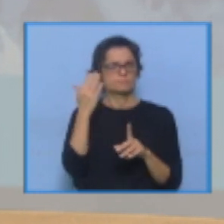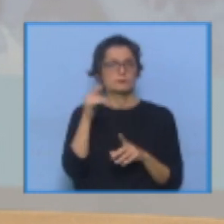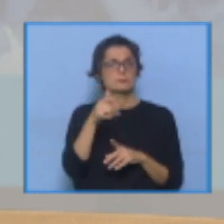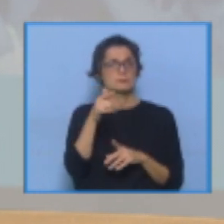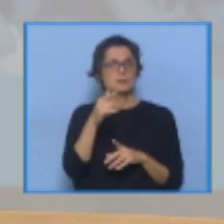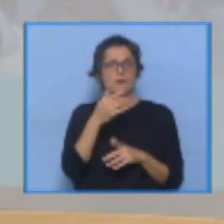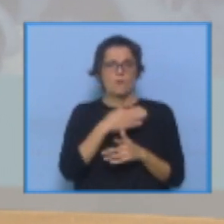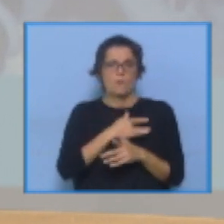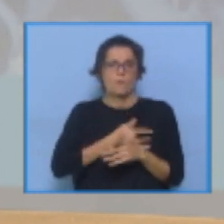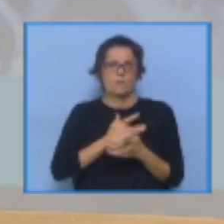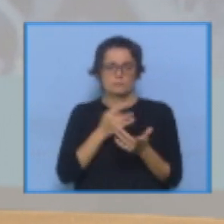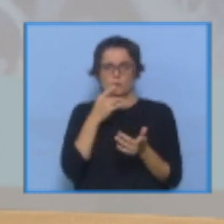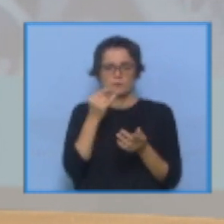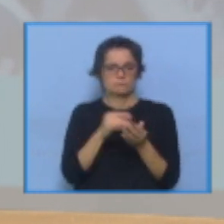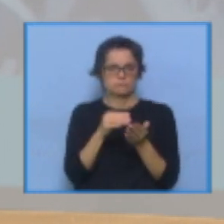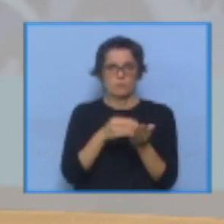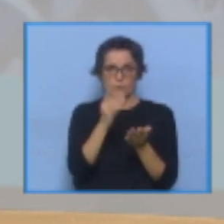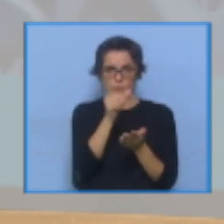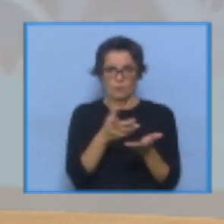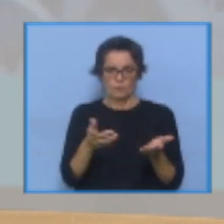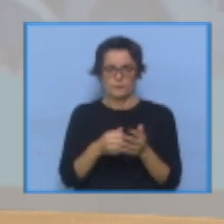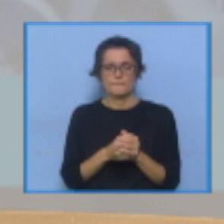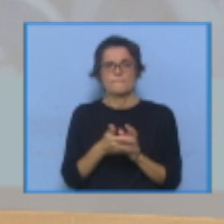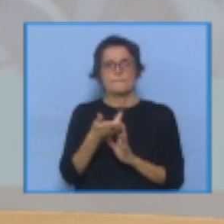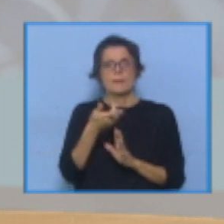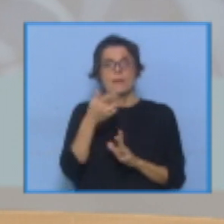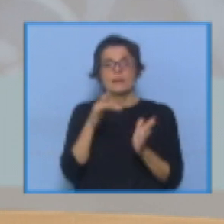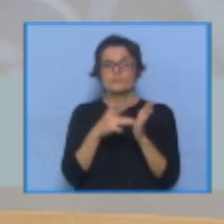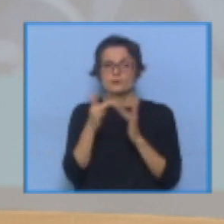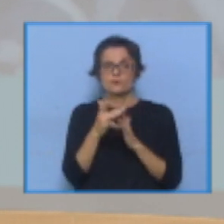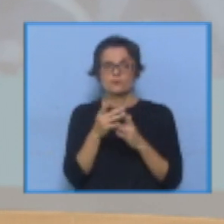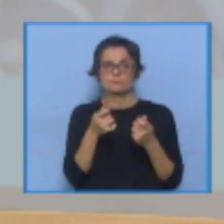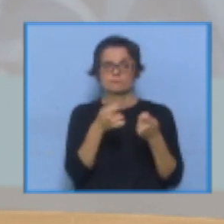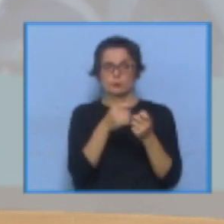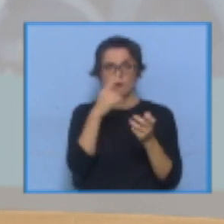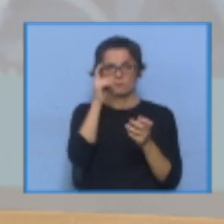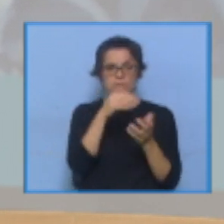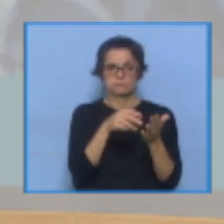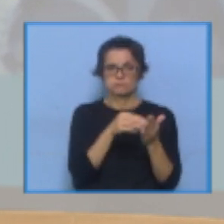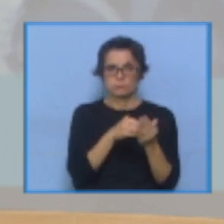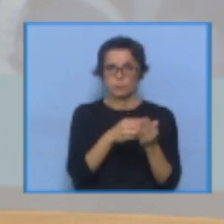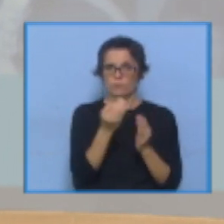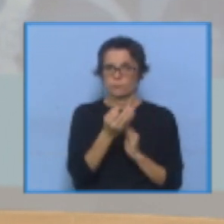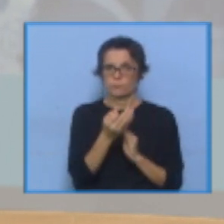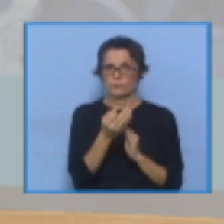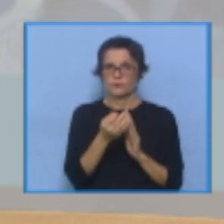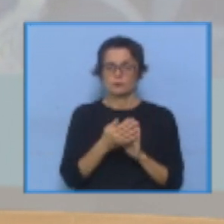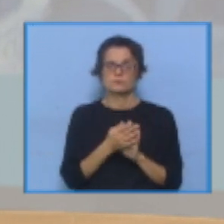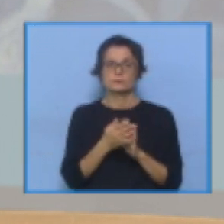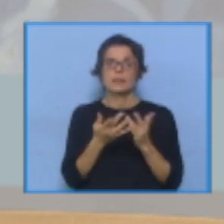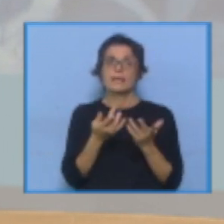amor preferencial pelos pobres. Jesus identifica-se com os pobres e isto faz com que, diz o